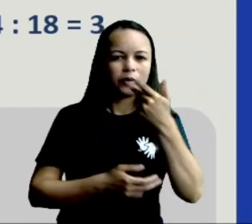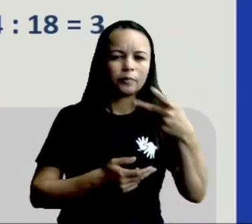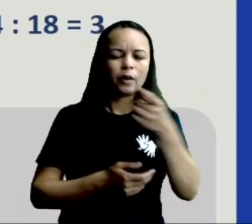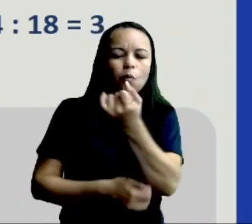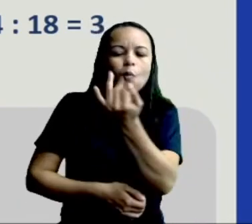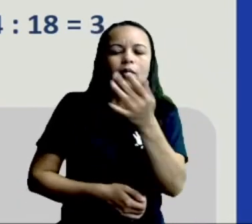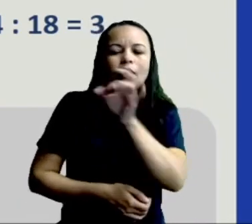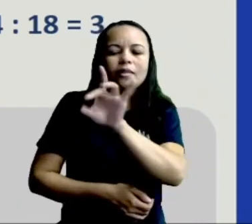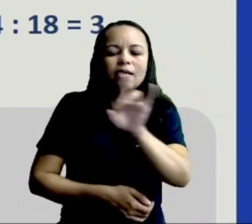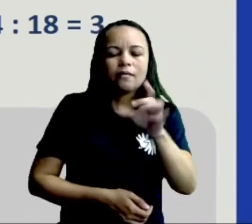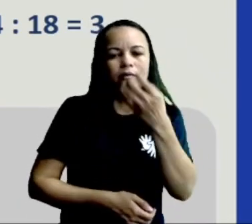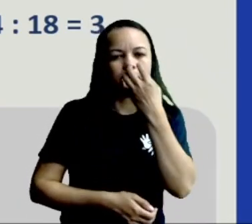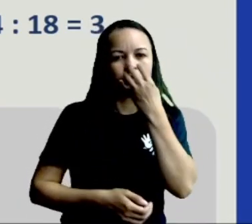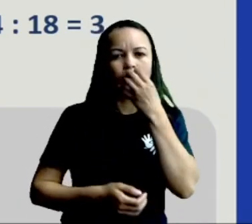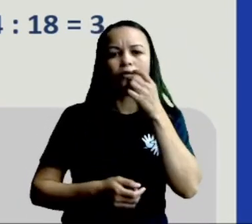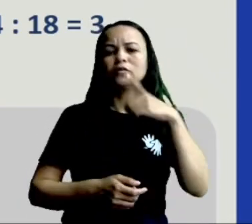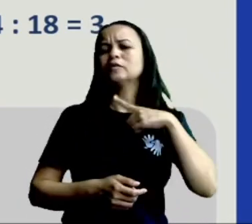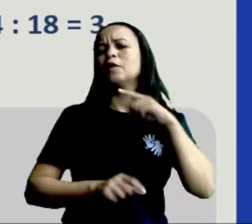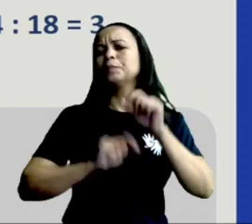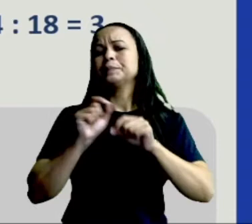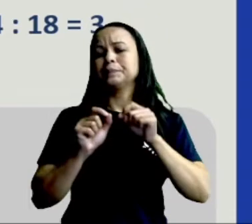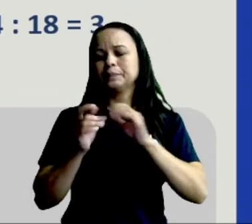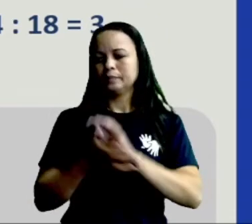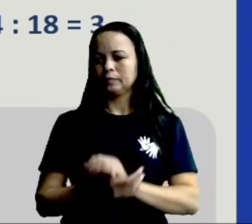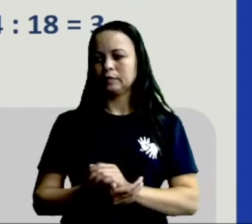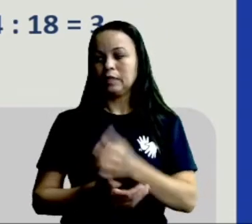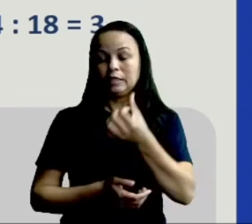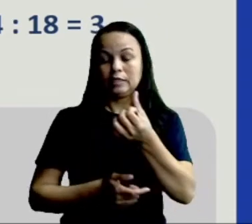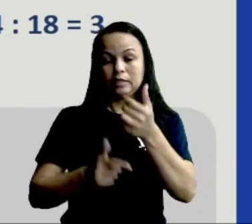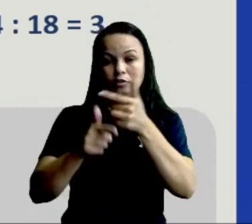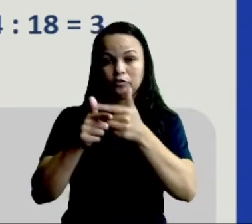cachorros, o que é que eu vou ter? Presta bem atenção. 6